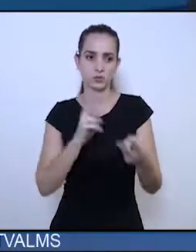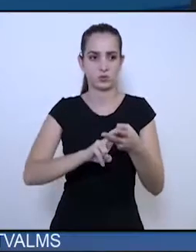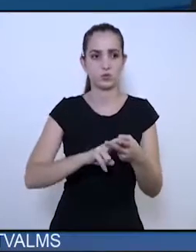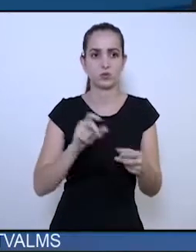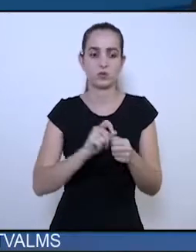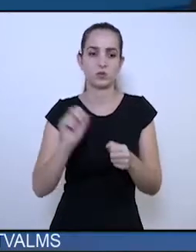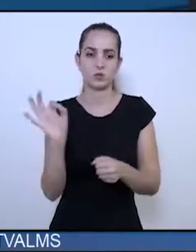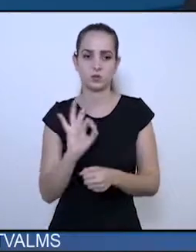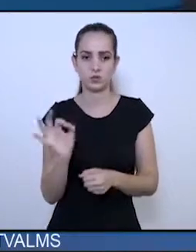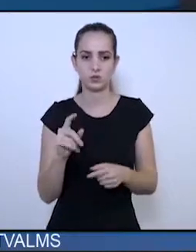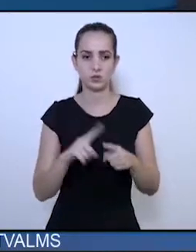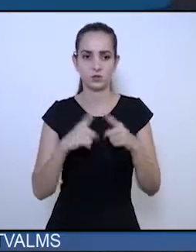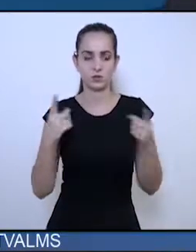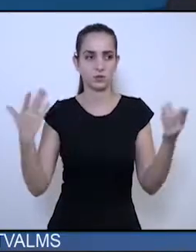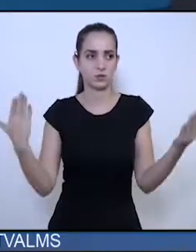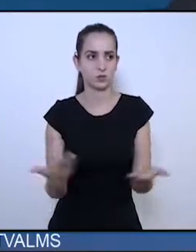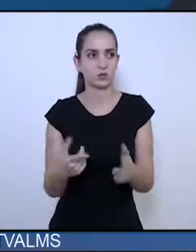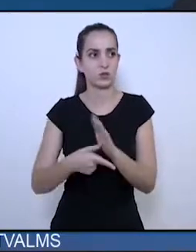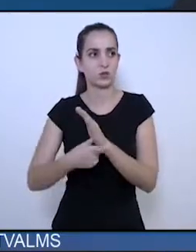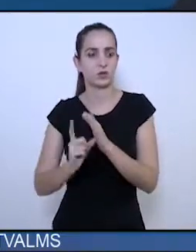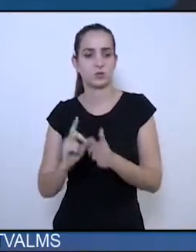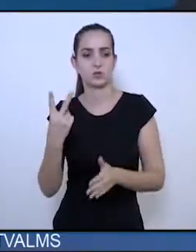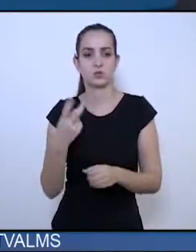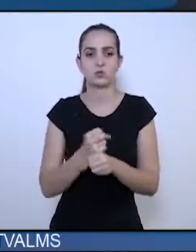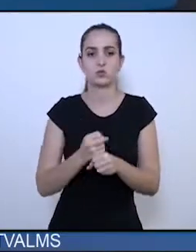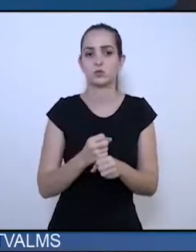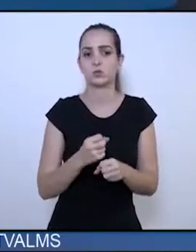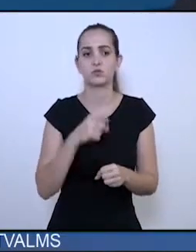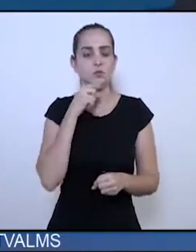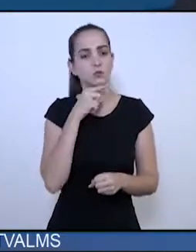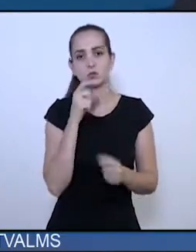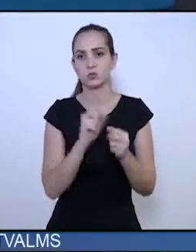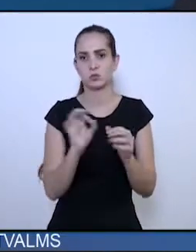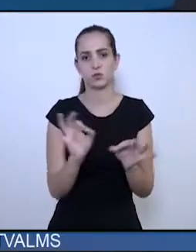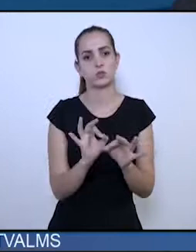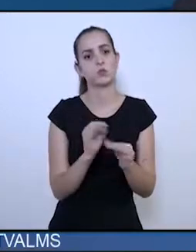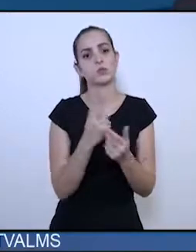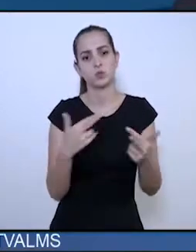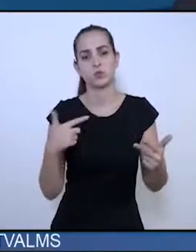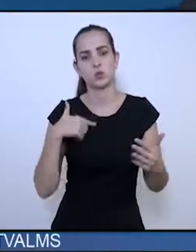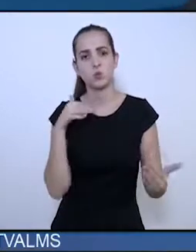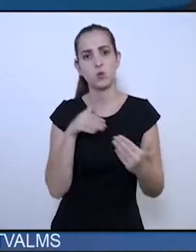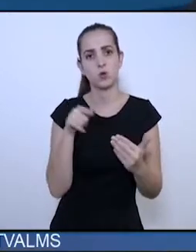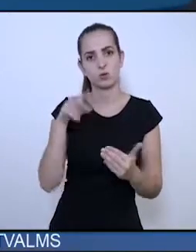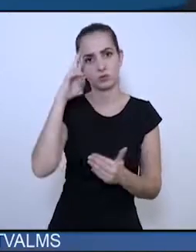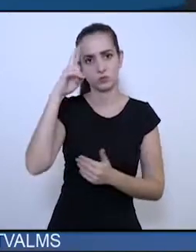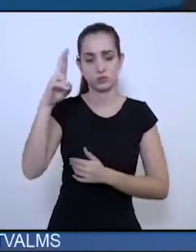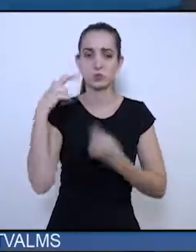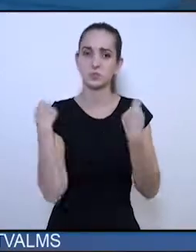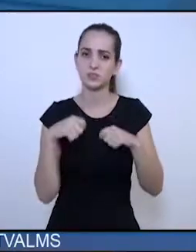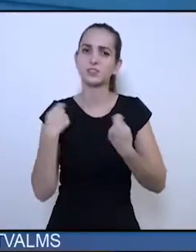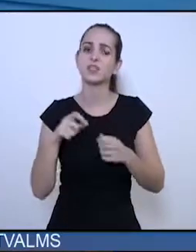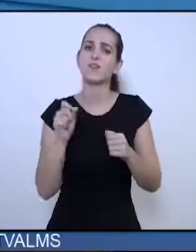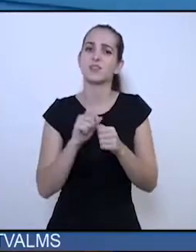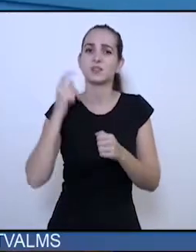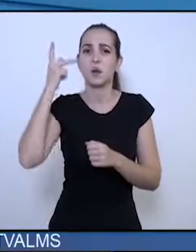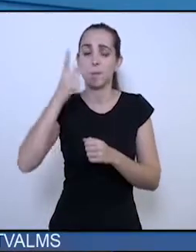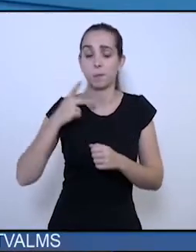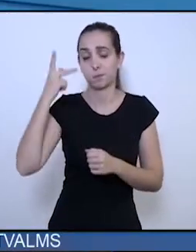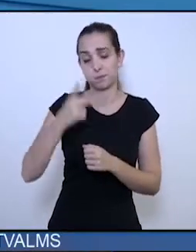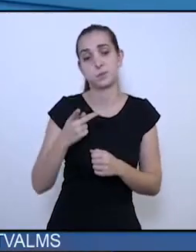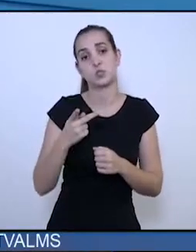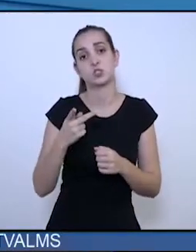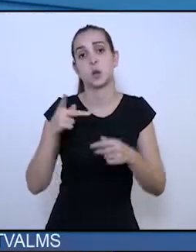fizeram. Agora, nós que em 2 anos não vai dar conta de fazer. Uma coisa eu concordo com Vossa Excelência, precisamos fazer políticas públicas,